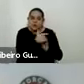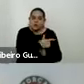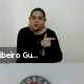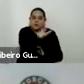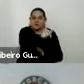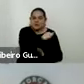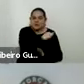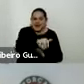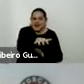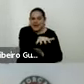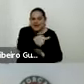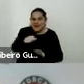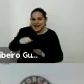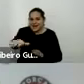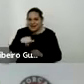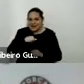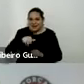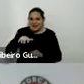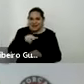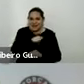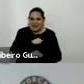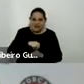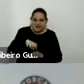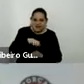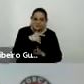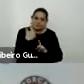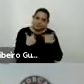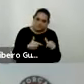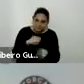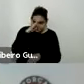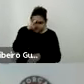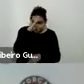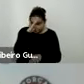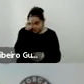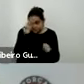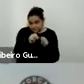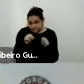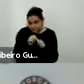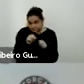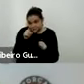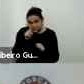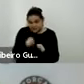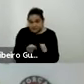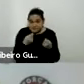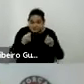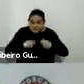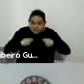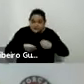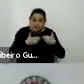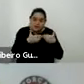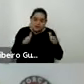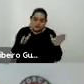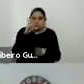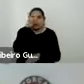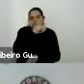segundo eles, né, segundo o governo de Bolsonaro, tido como essencial, que vai passar a abrir nos domingos. E gostaria que o senhor, por